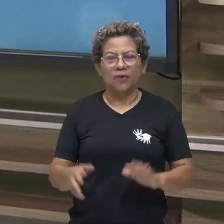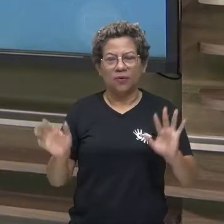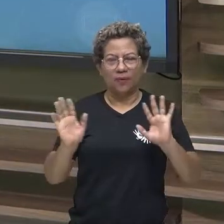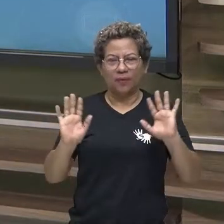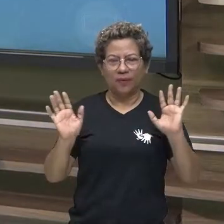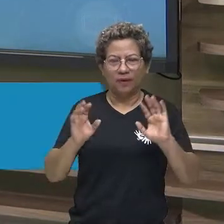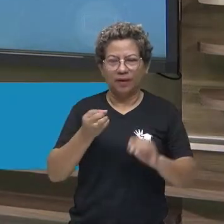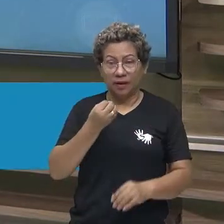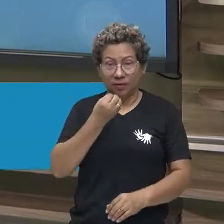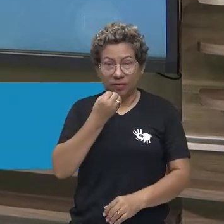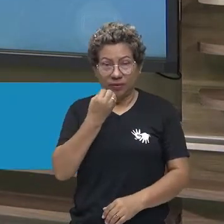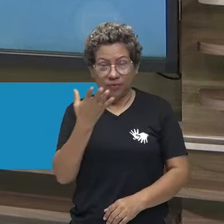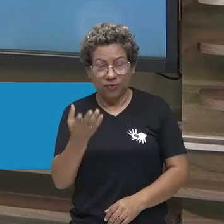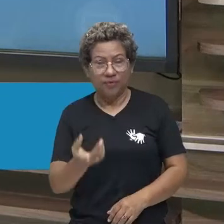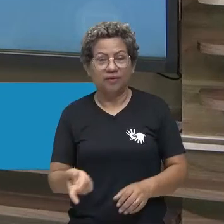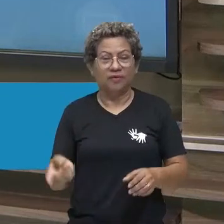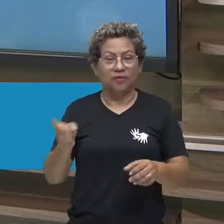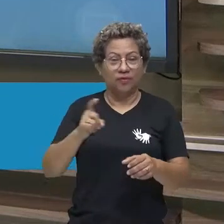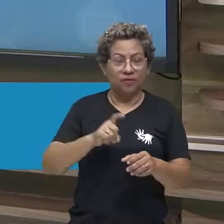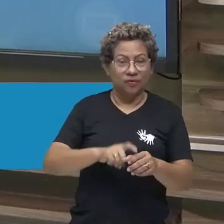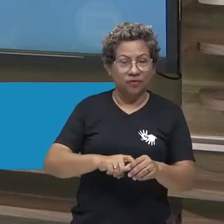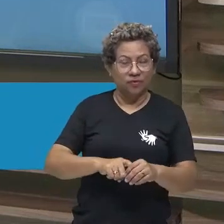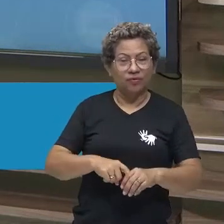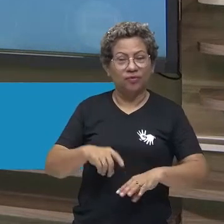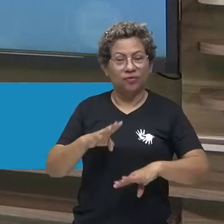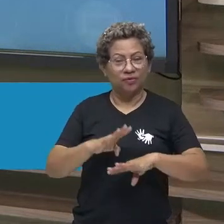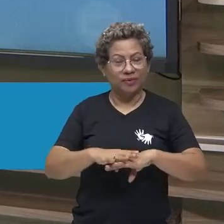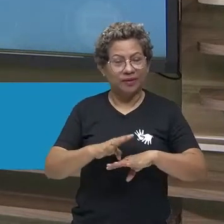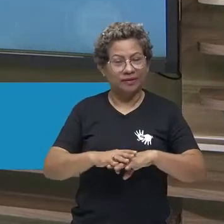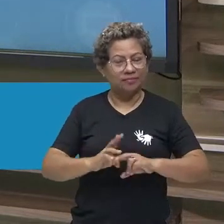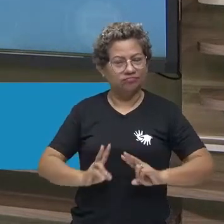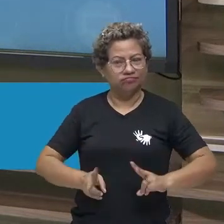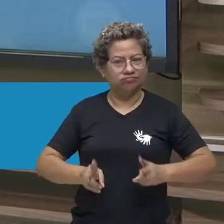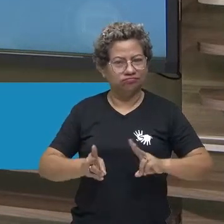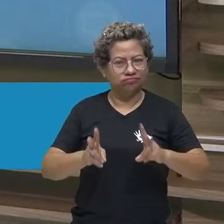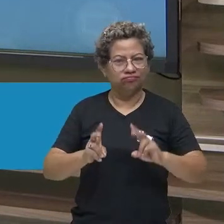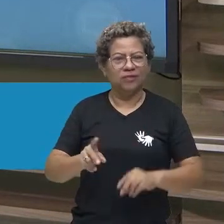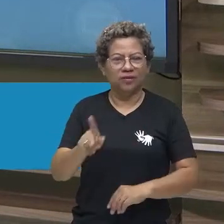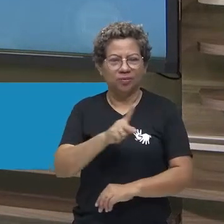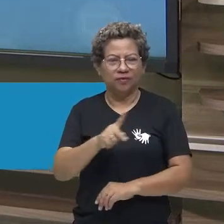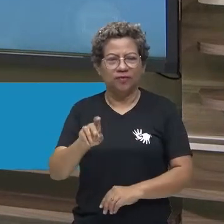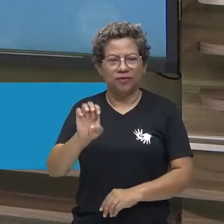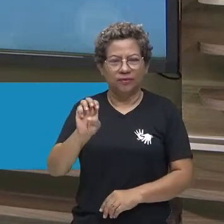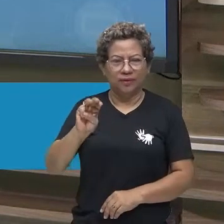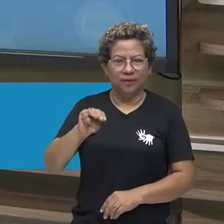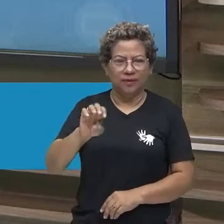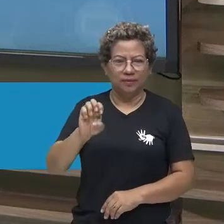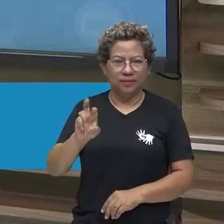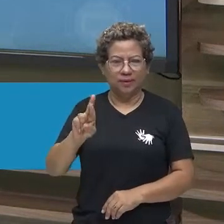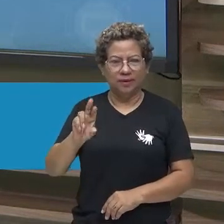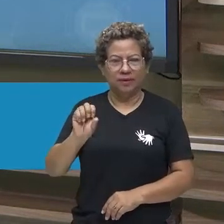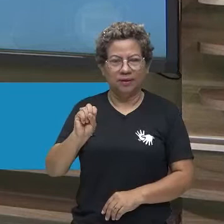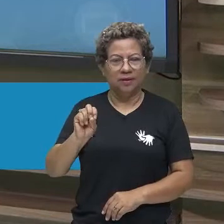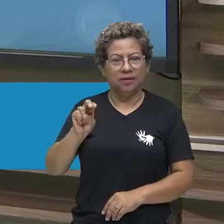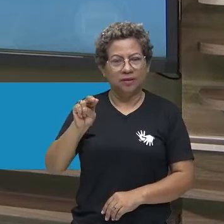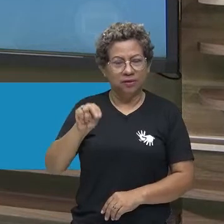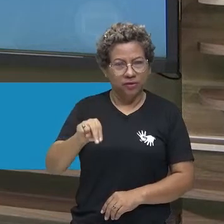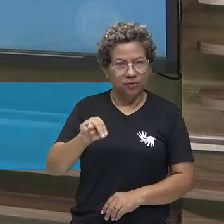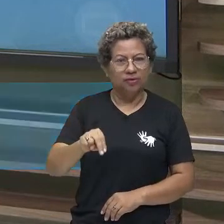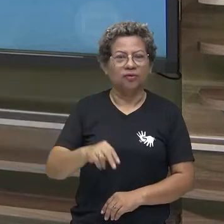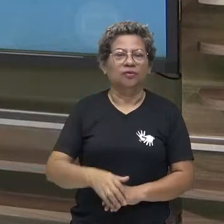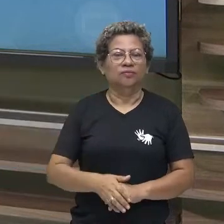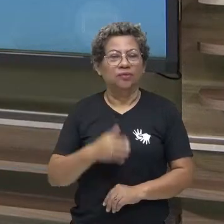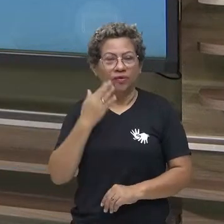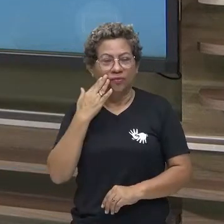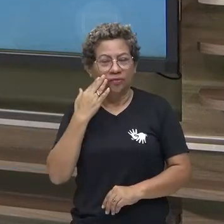Olá, tudo bom? Estamos de volta para mais uma aula de matemática com o professor Emerson Marão, uma aula do 9º ano do ensino fundamental. Vamos